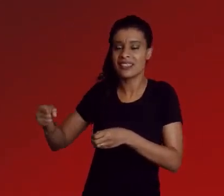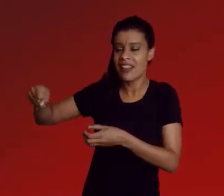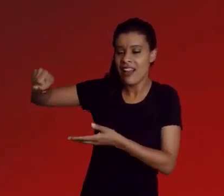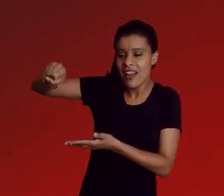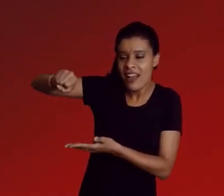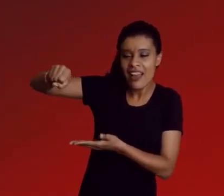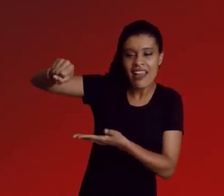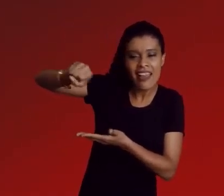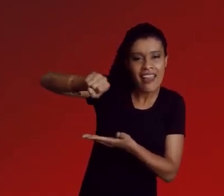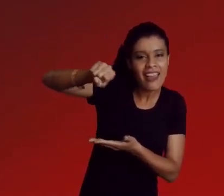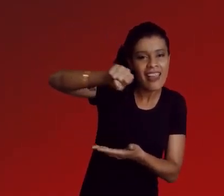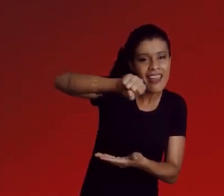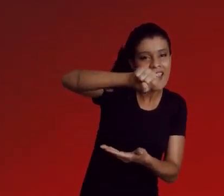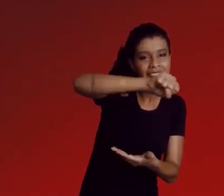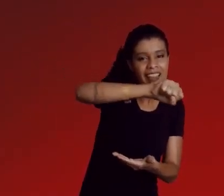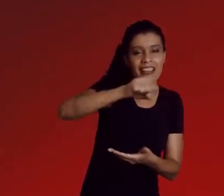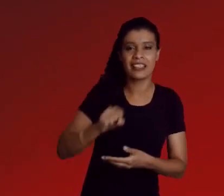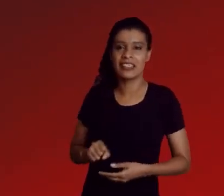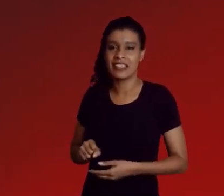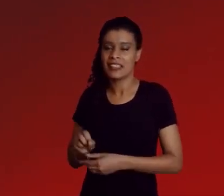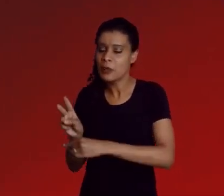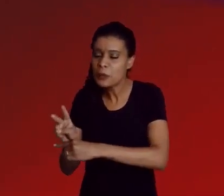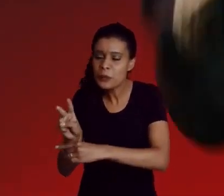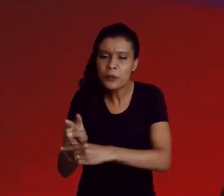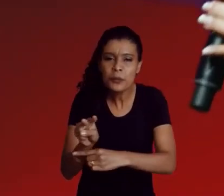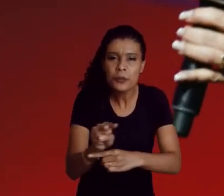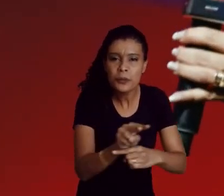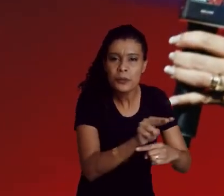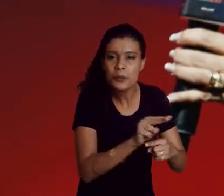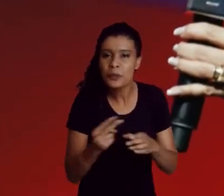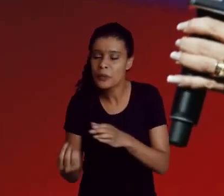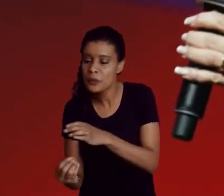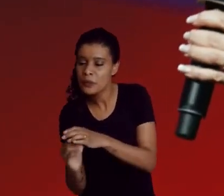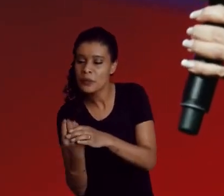as ervas daninhas. Depois cresce, você colhe frutos.